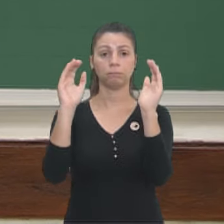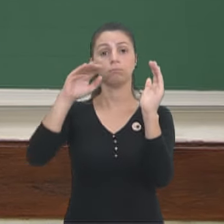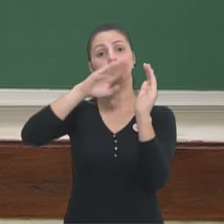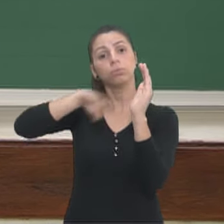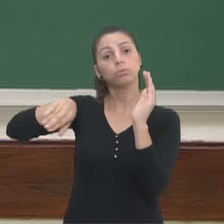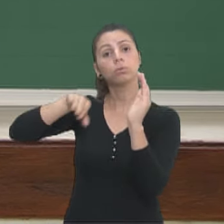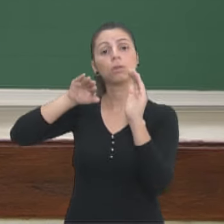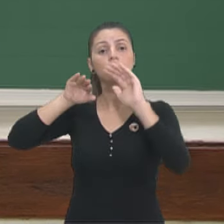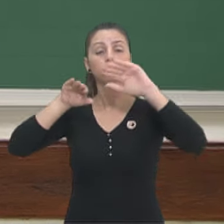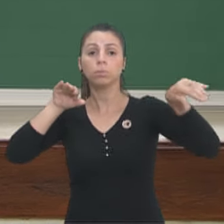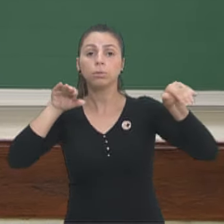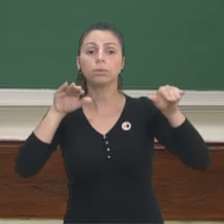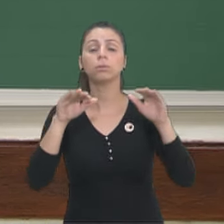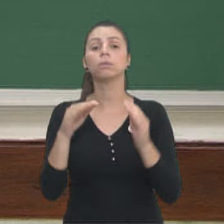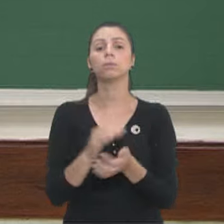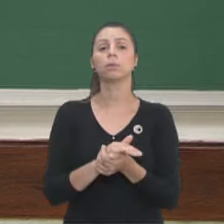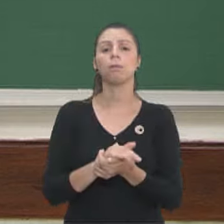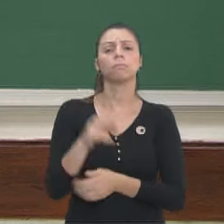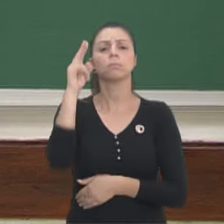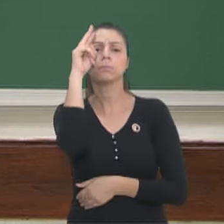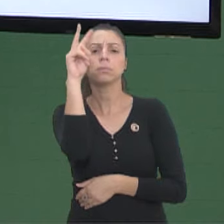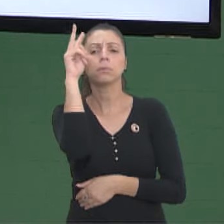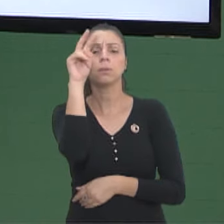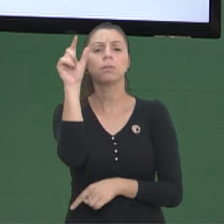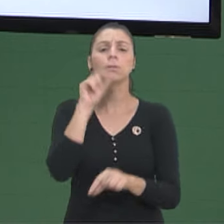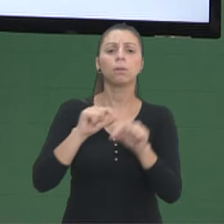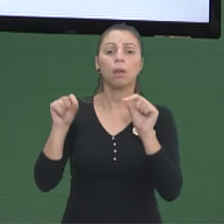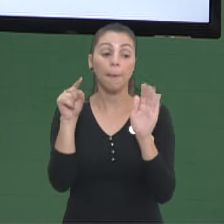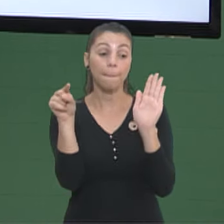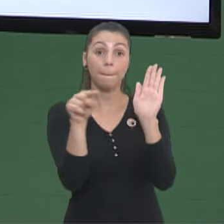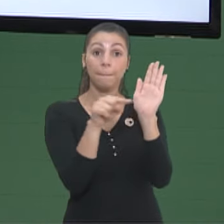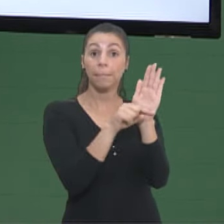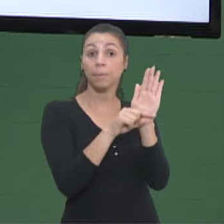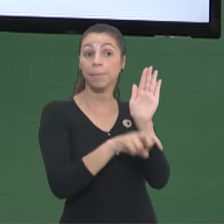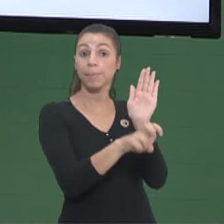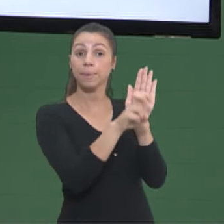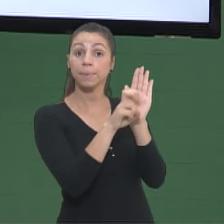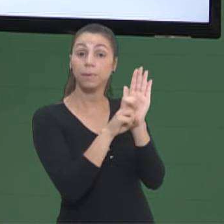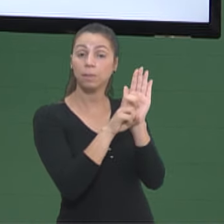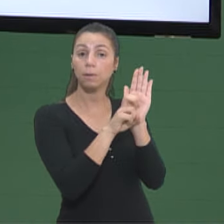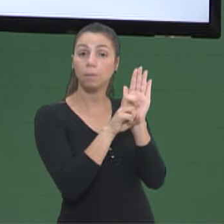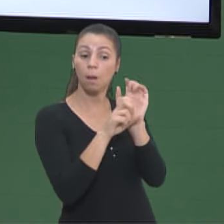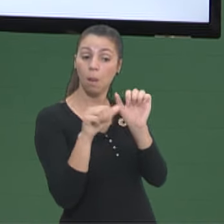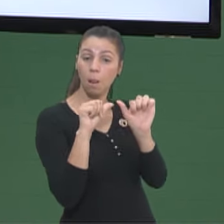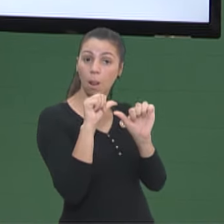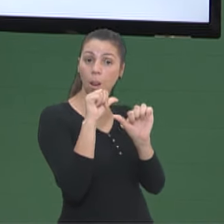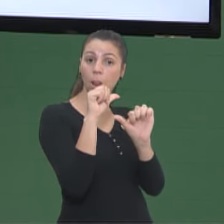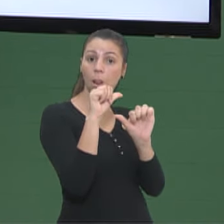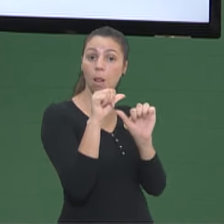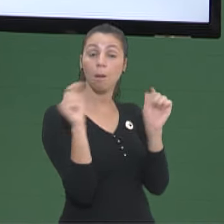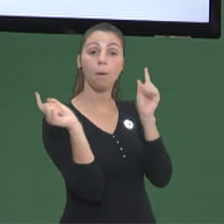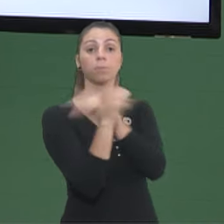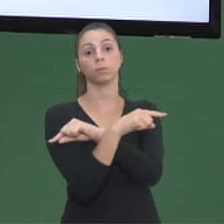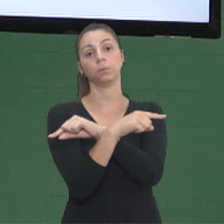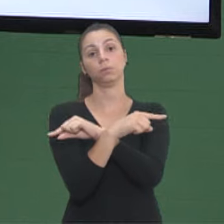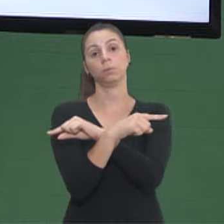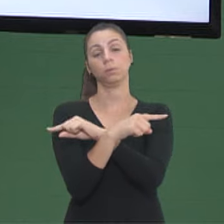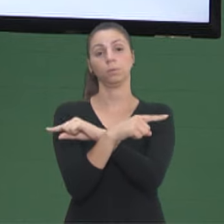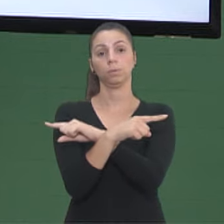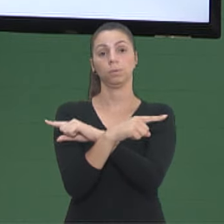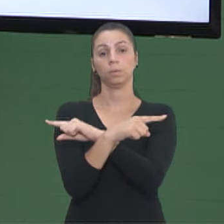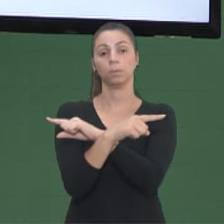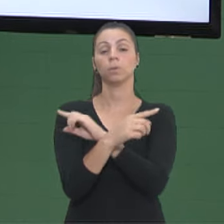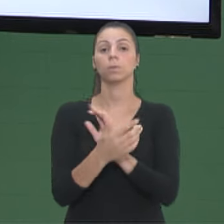tiro esses parênteses aqui, eu tenho que lembrar que esse menos 5 aqui, ele vai se transformar no seu oposto, tudo